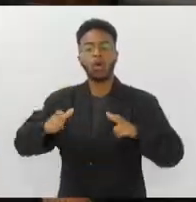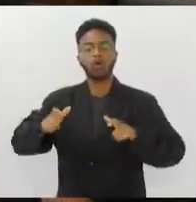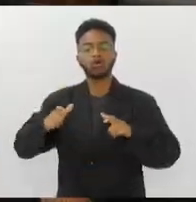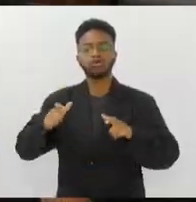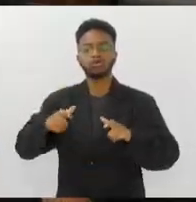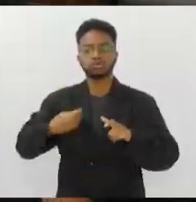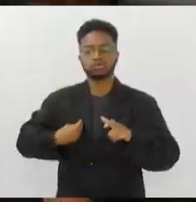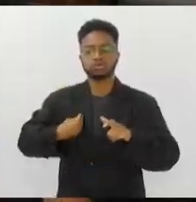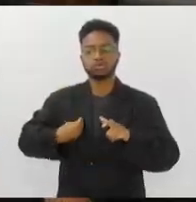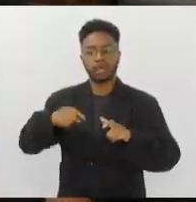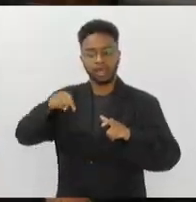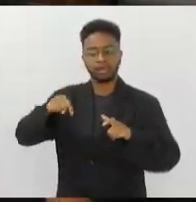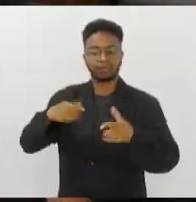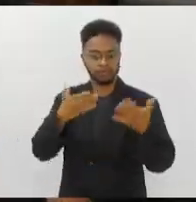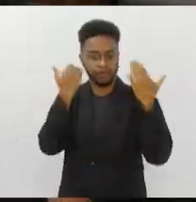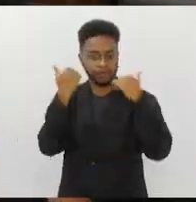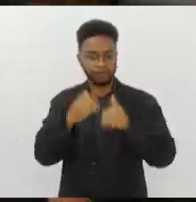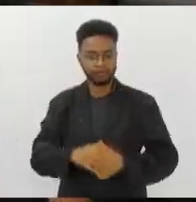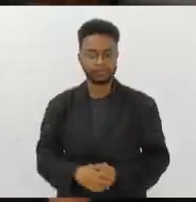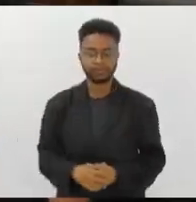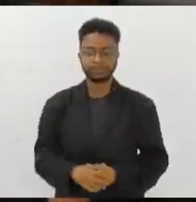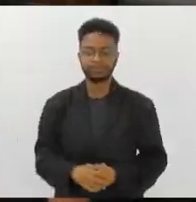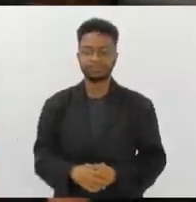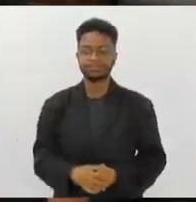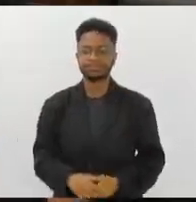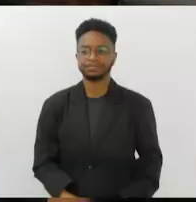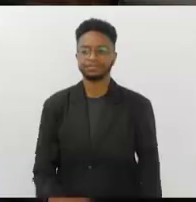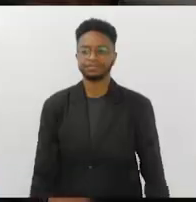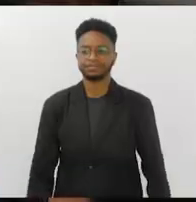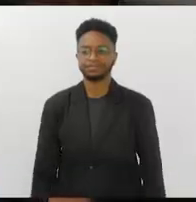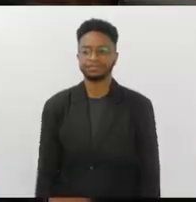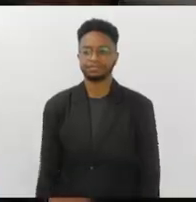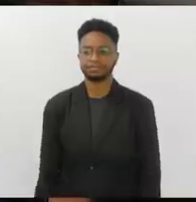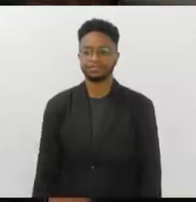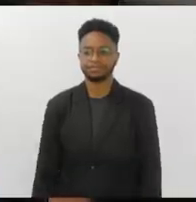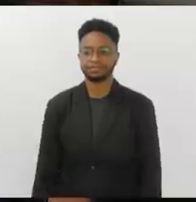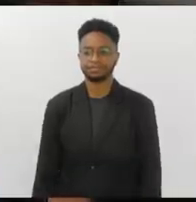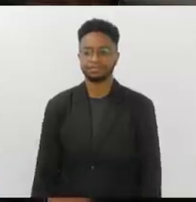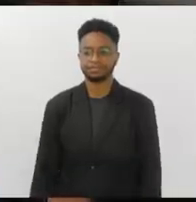aqui. Vamos lá, Hamilton. Som.